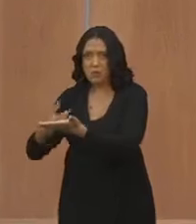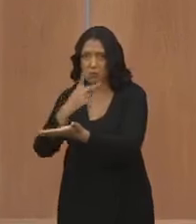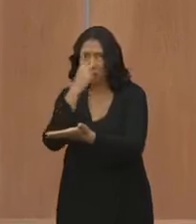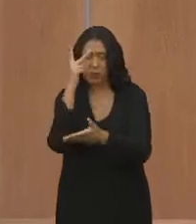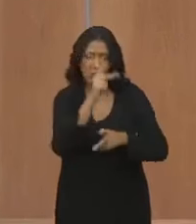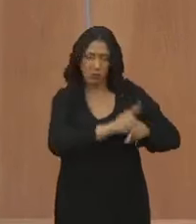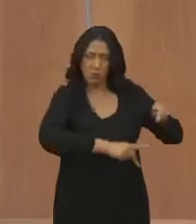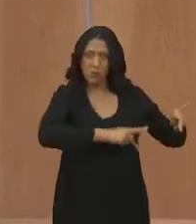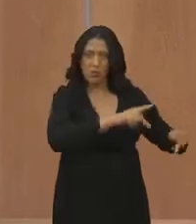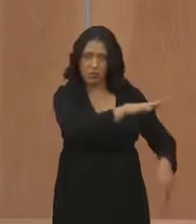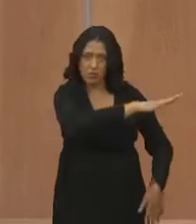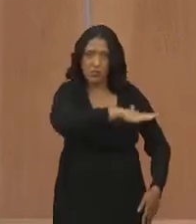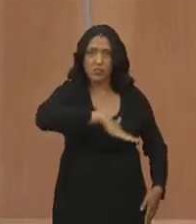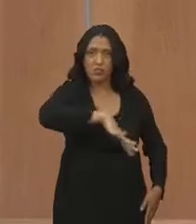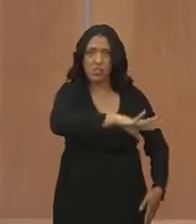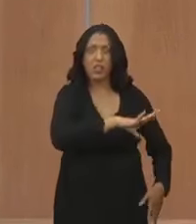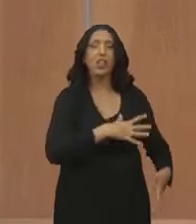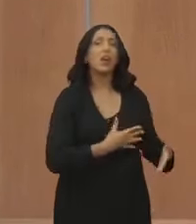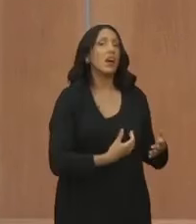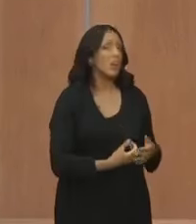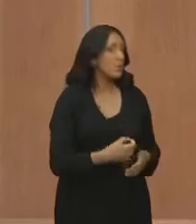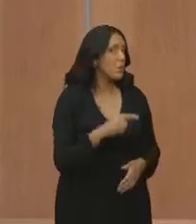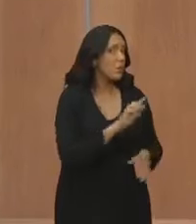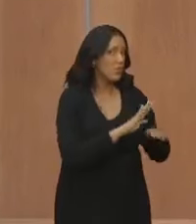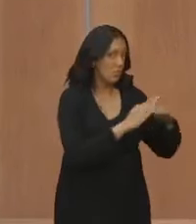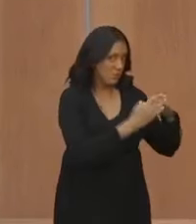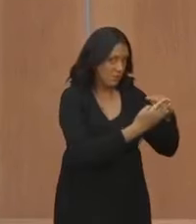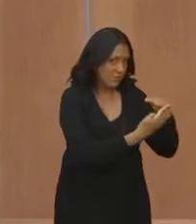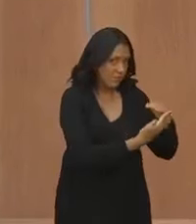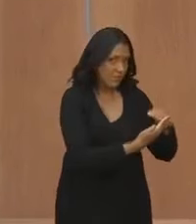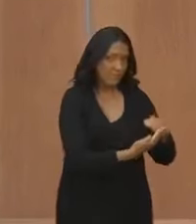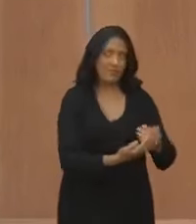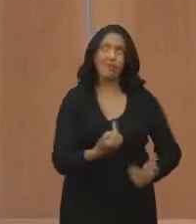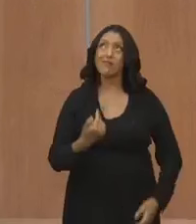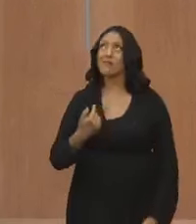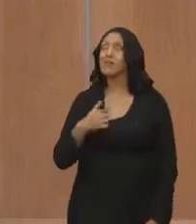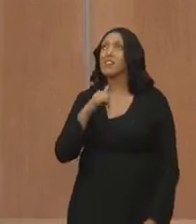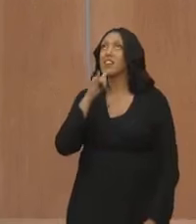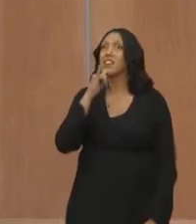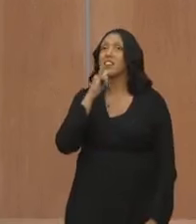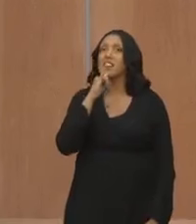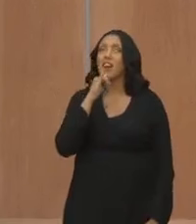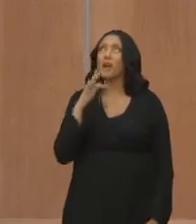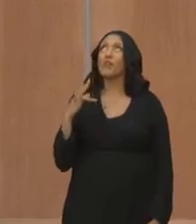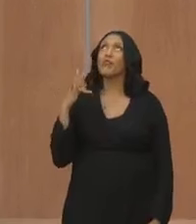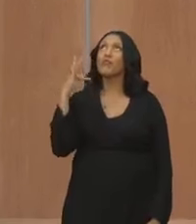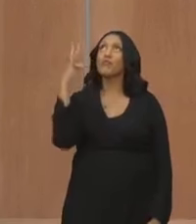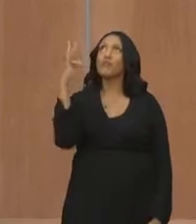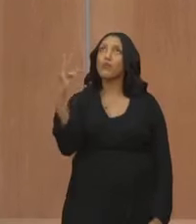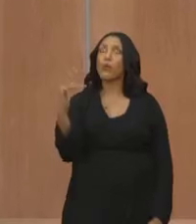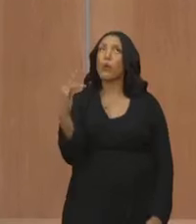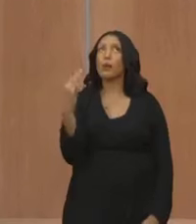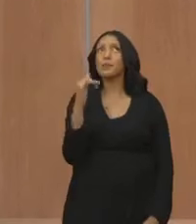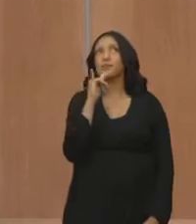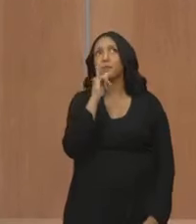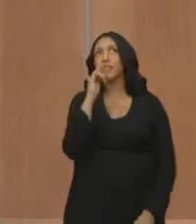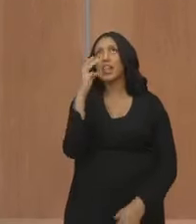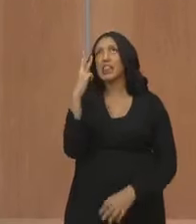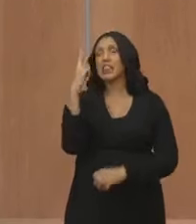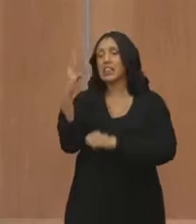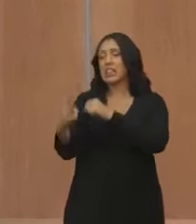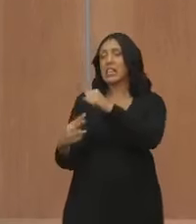vereador Valmir, chegar daqui 3 anos e meio, quem for candidato que esteja aqui nessa Câmara, ter a coragem e a cara de pau